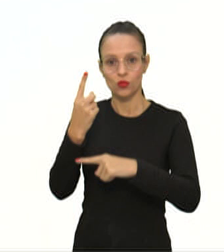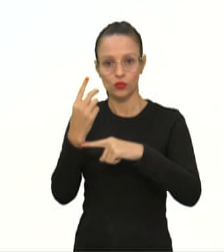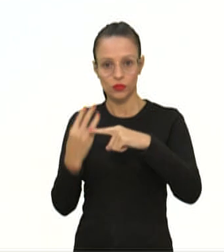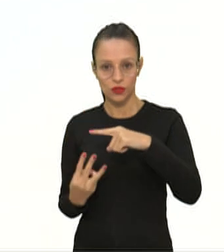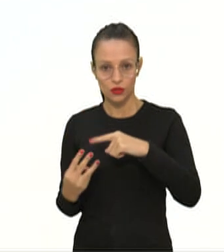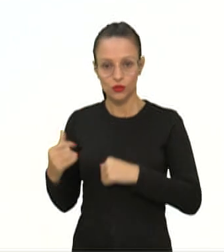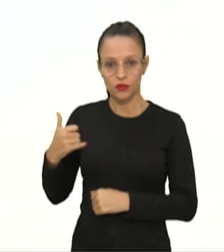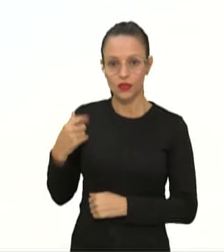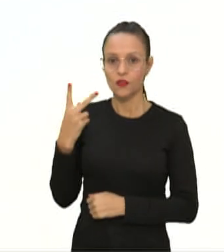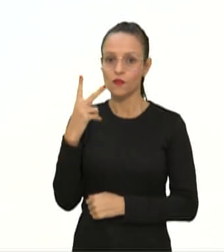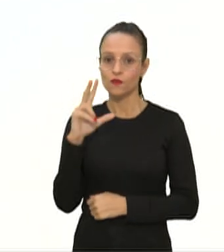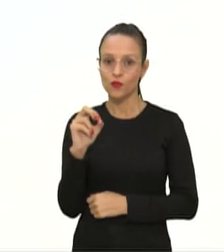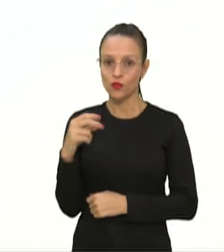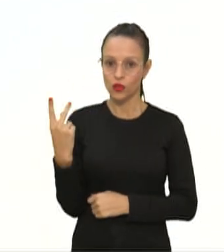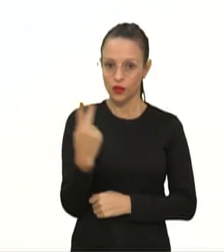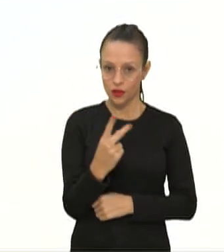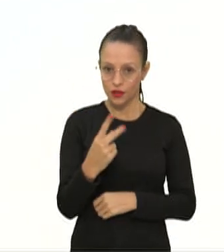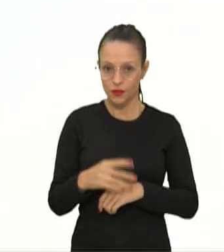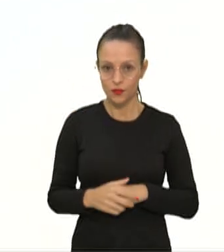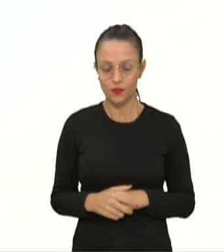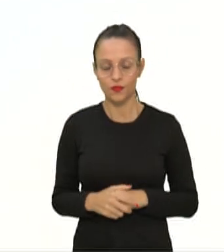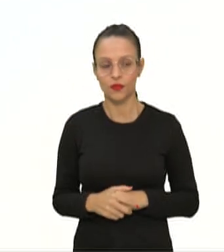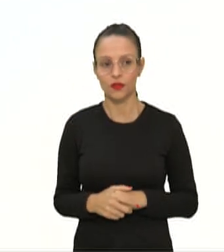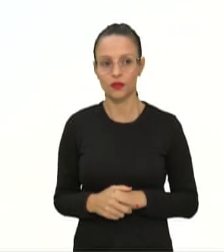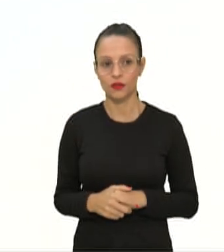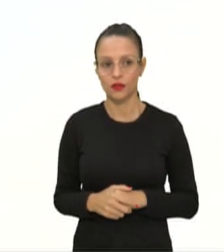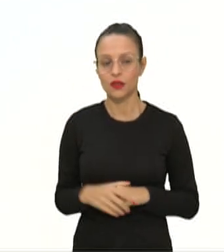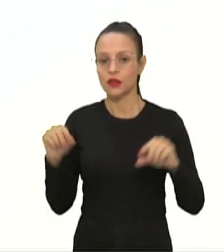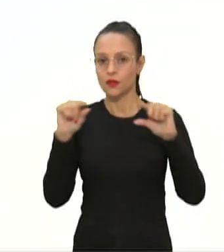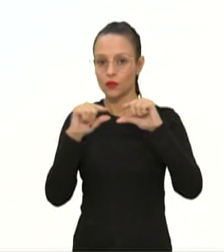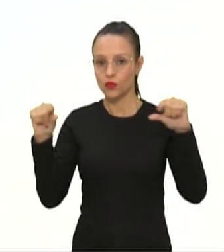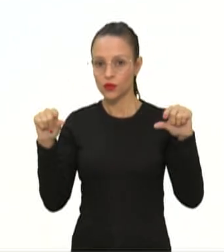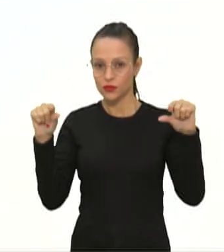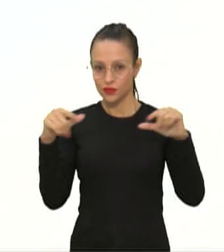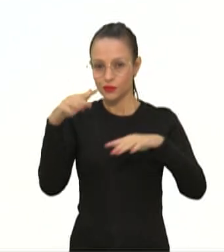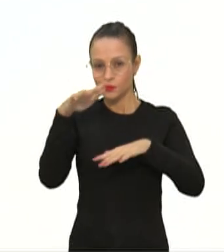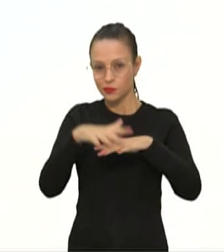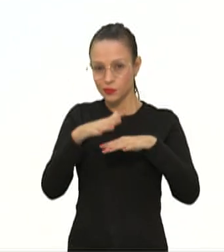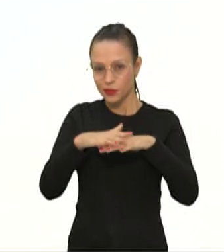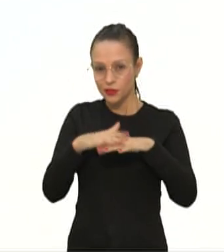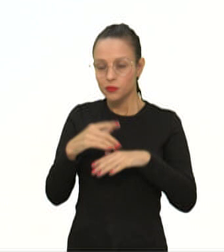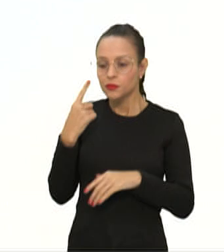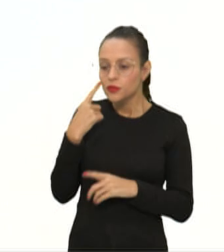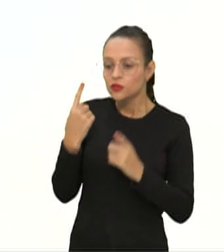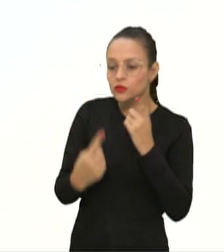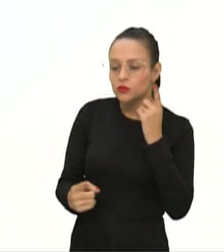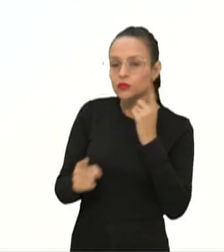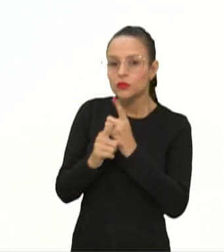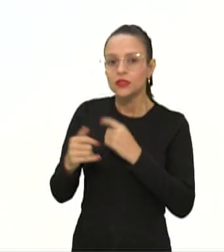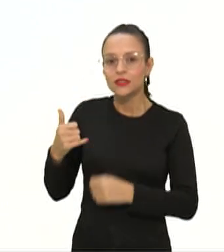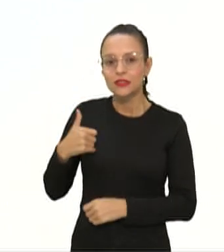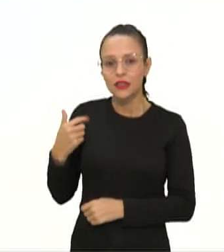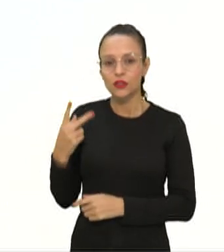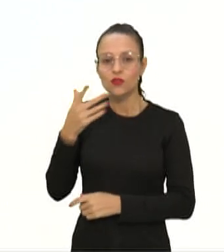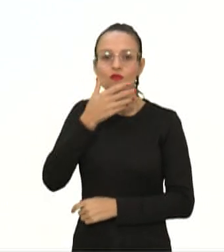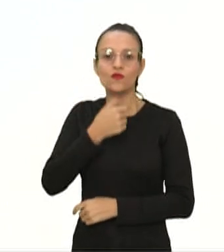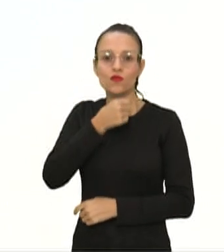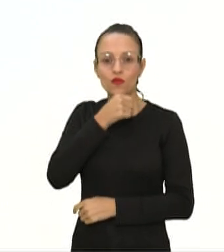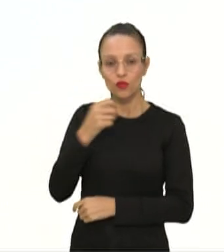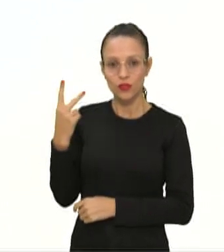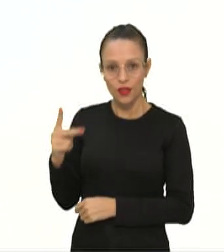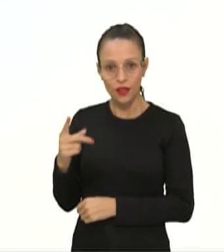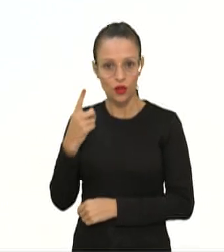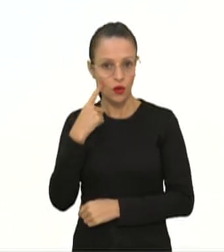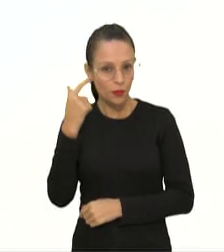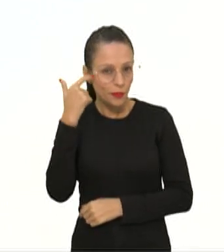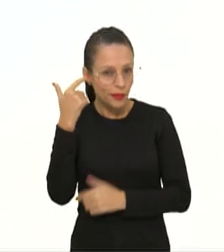avô. A equação que permite calcular o valor x da idade do avô de Aninha é quanto? Pense um pouquinho,